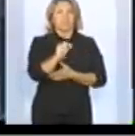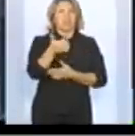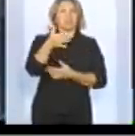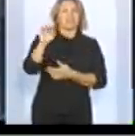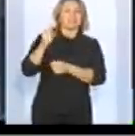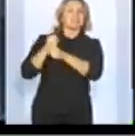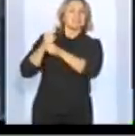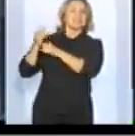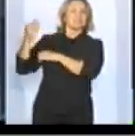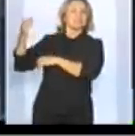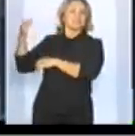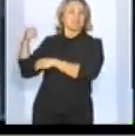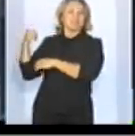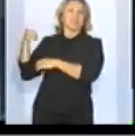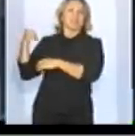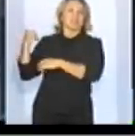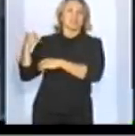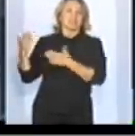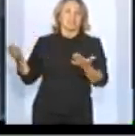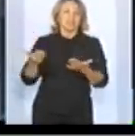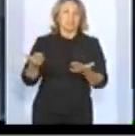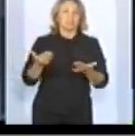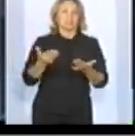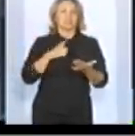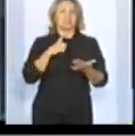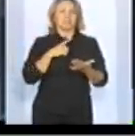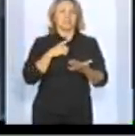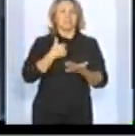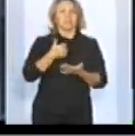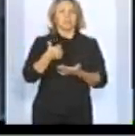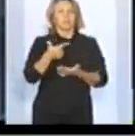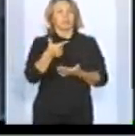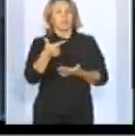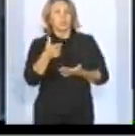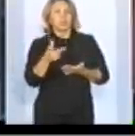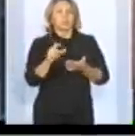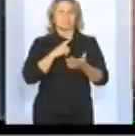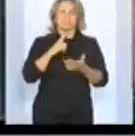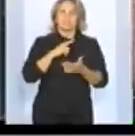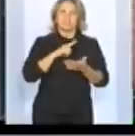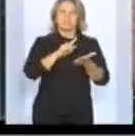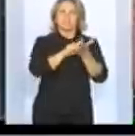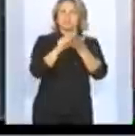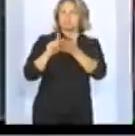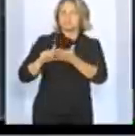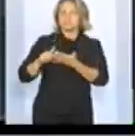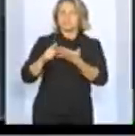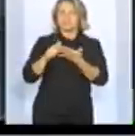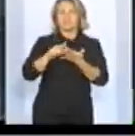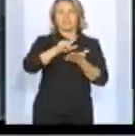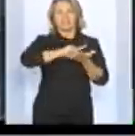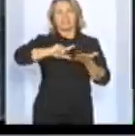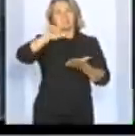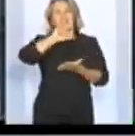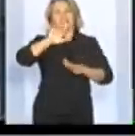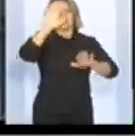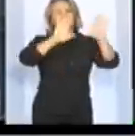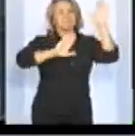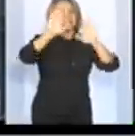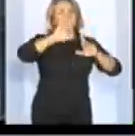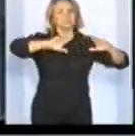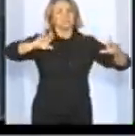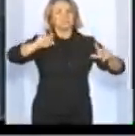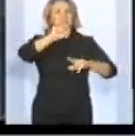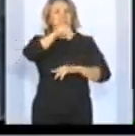anos atrás, quando houveram as licitações, hoje mais, né, 12 anos atrás, quando houveram as licitações feitas pela Anatel, todas as licitações vinham